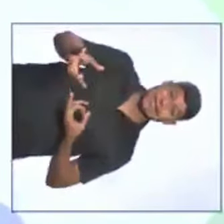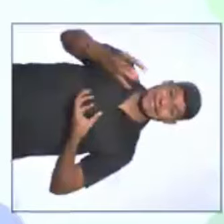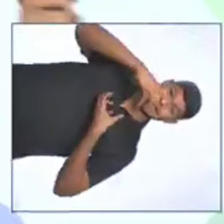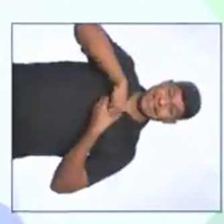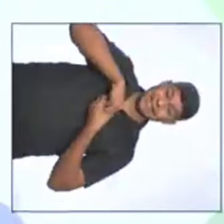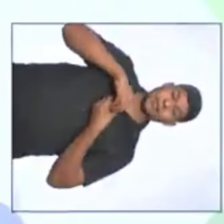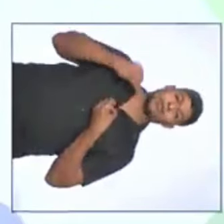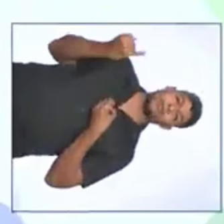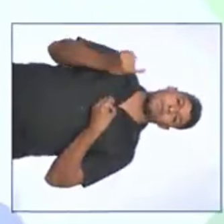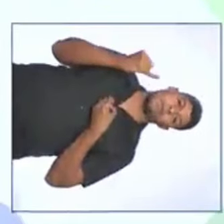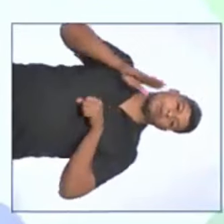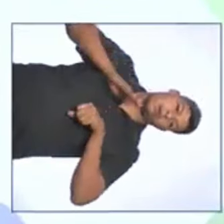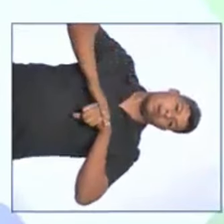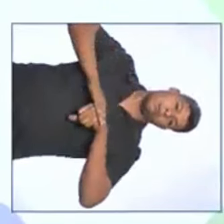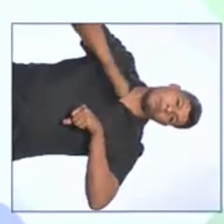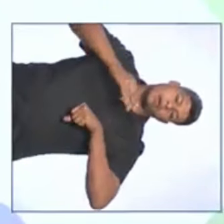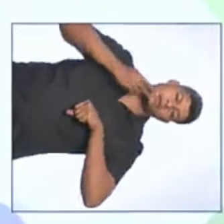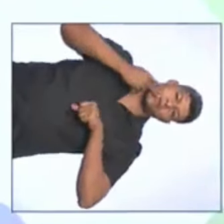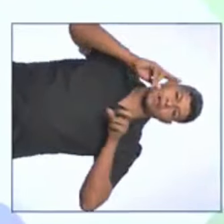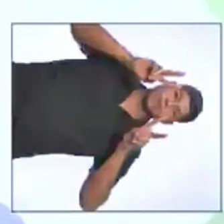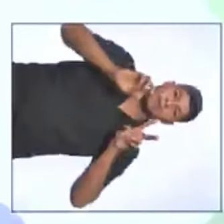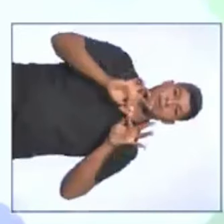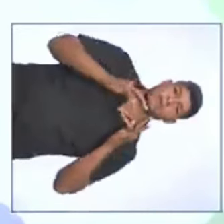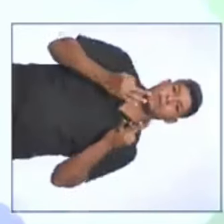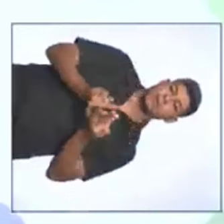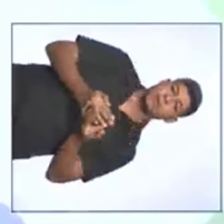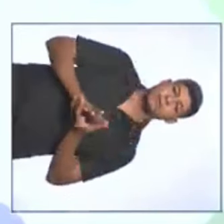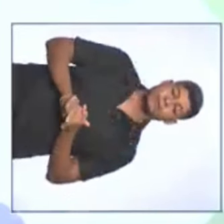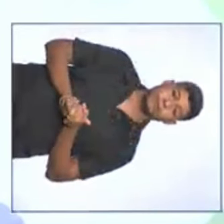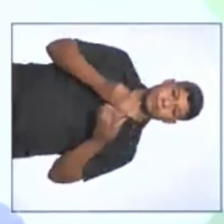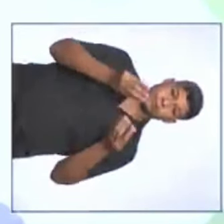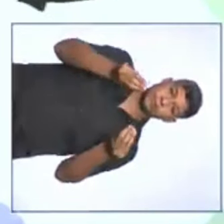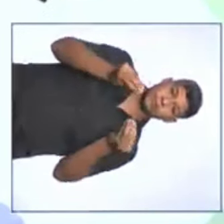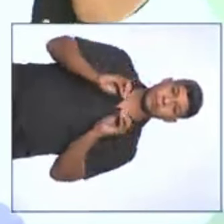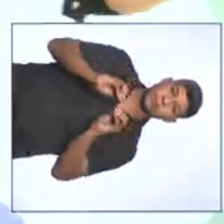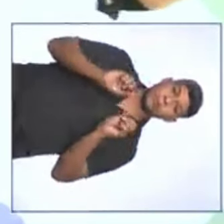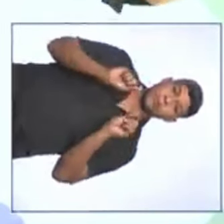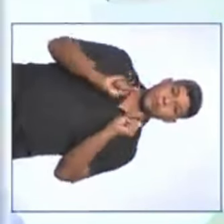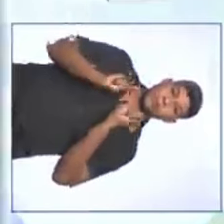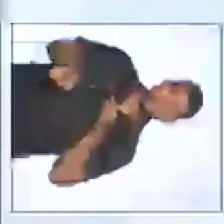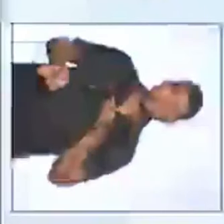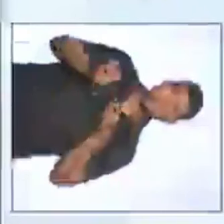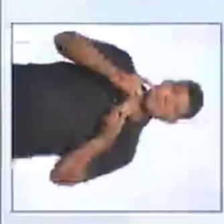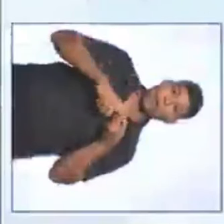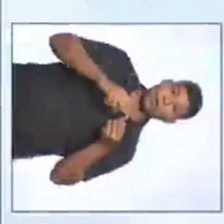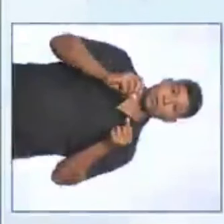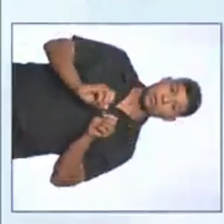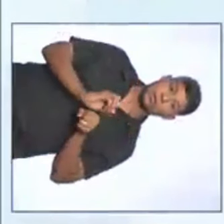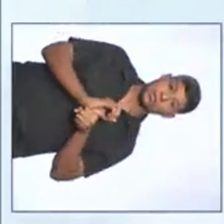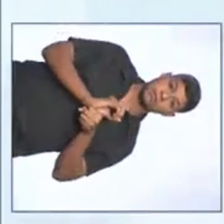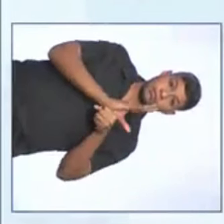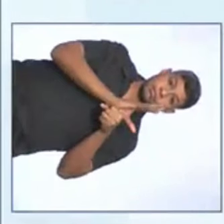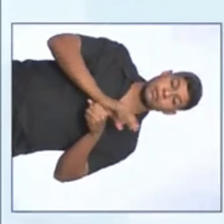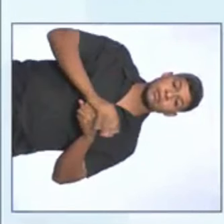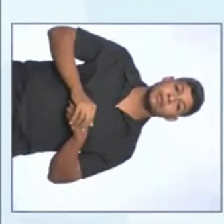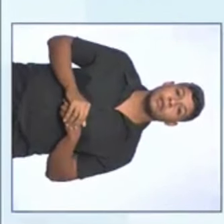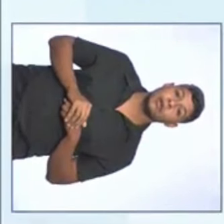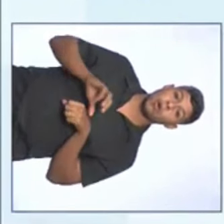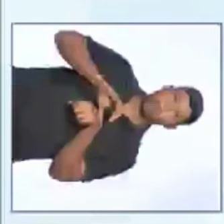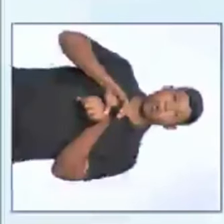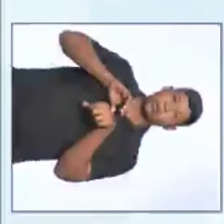é o que mais importa quando a gente fala sobre família. Então, vou colocar aí, né, voltando lá o slide. Na